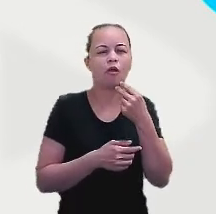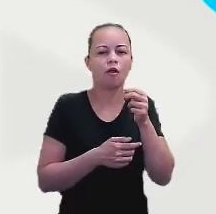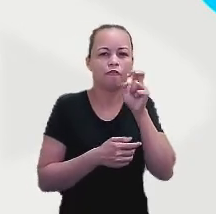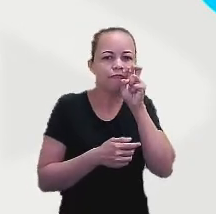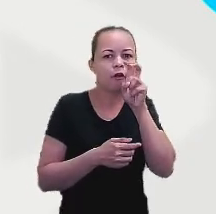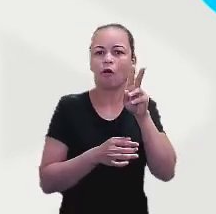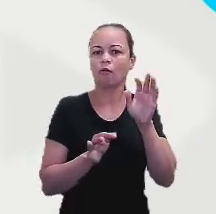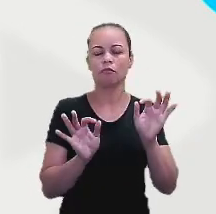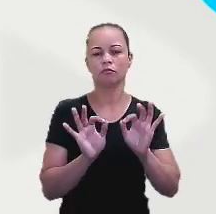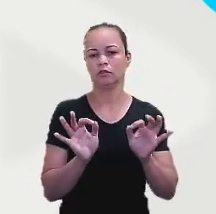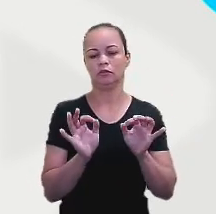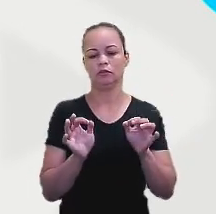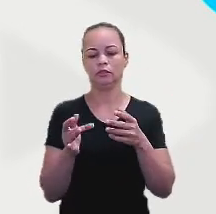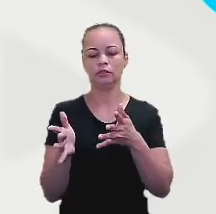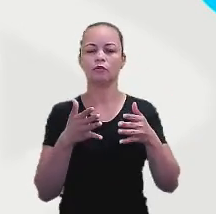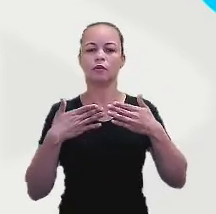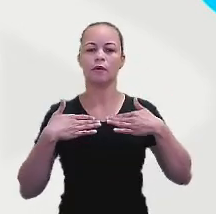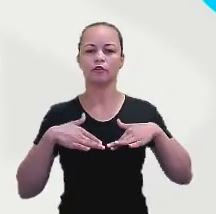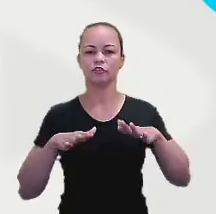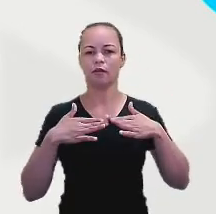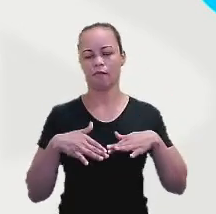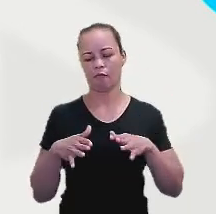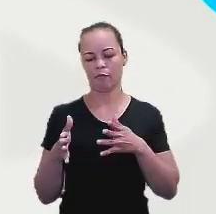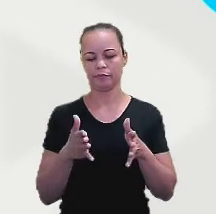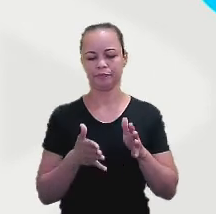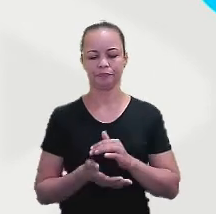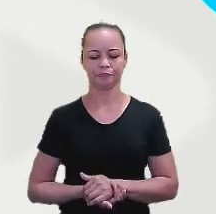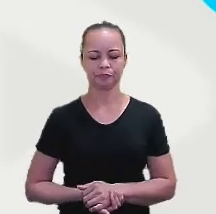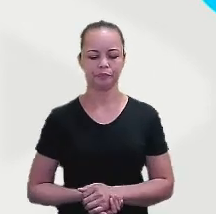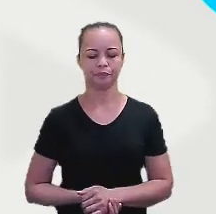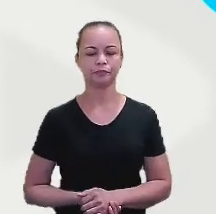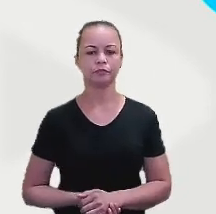tônica, elas são pronunciadas com mais leveza. Então, ó,